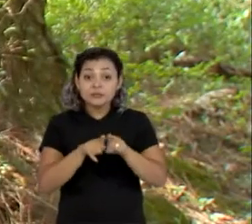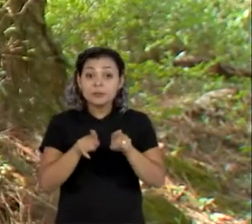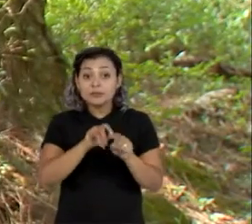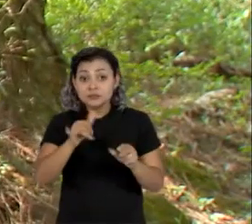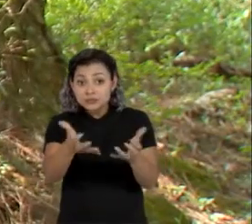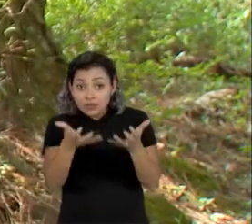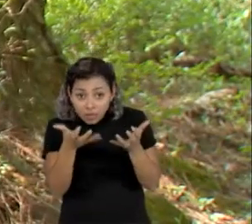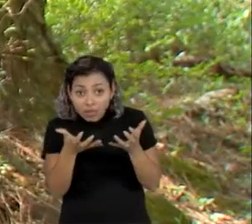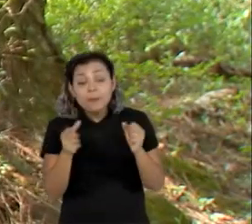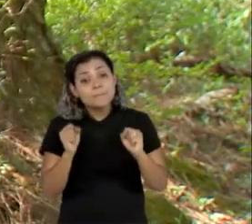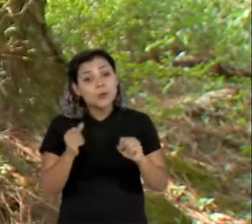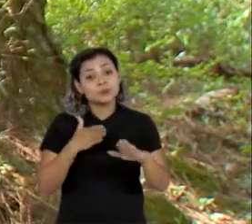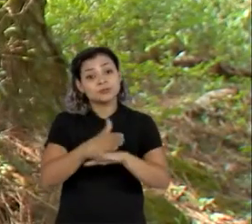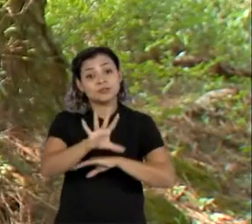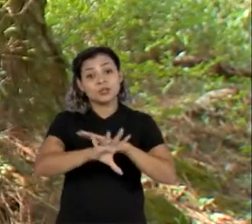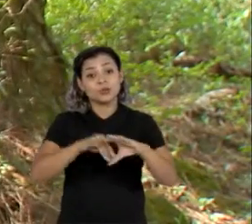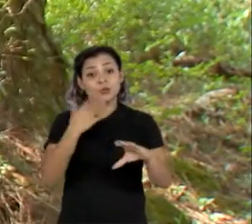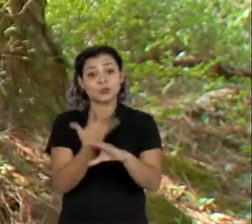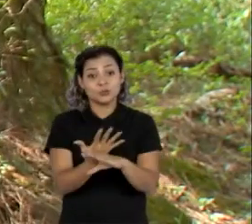se preferir, entre no